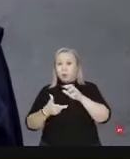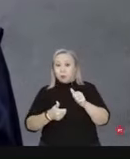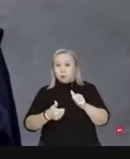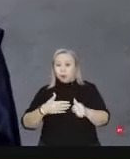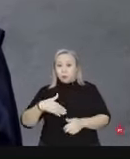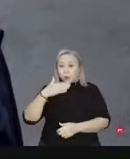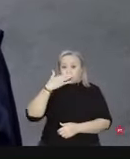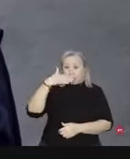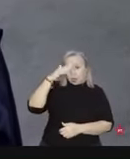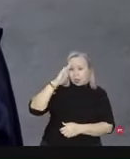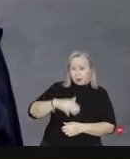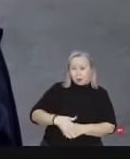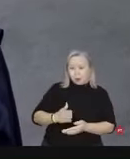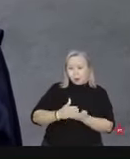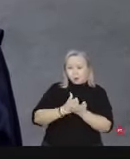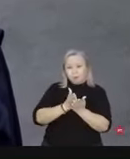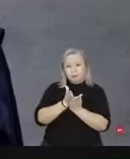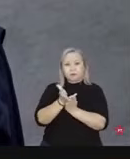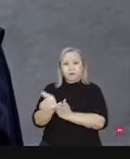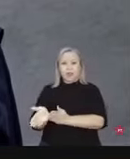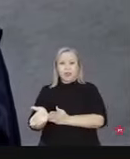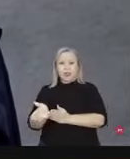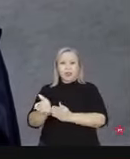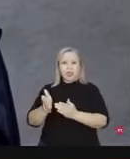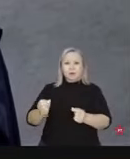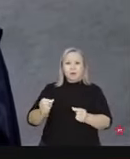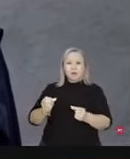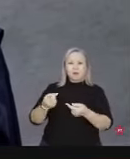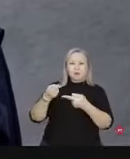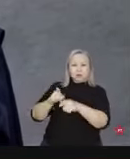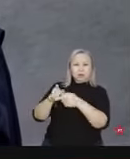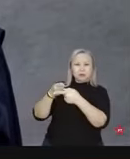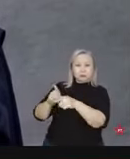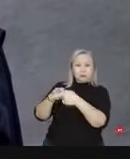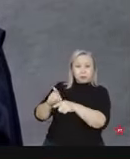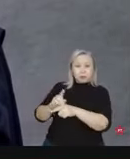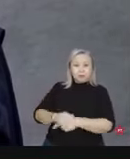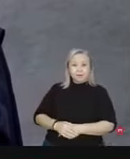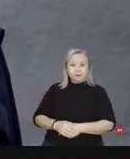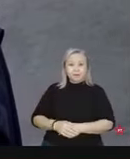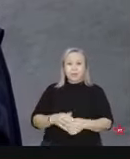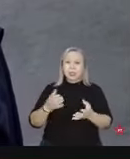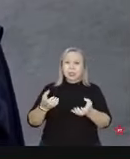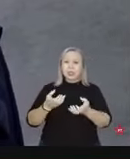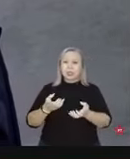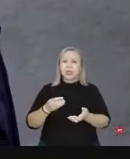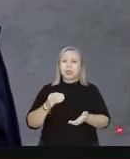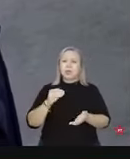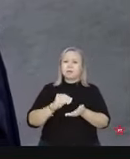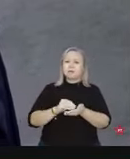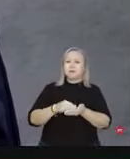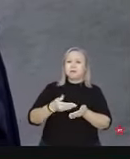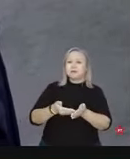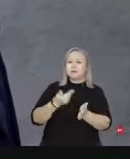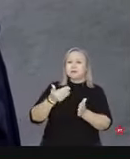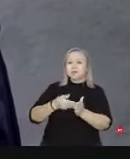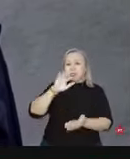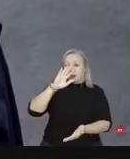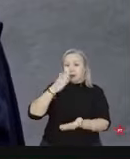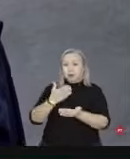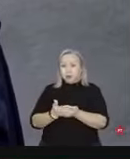por extremistas no intuito de desacreditar as notícias veiculadas pela mídia